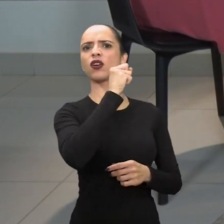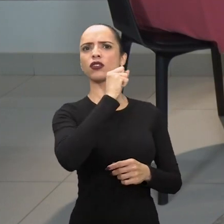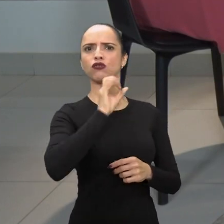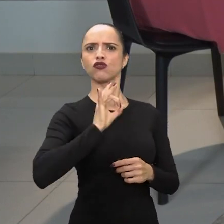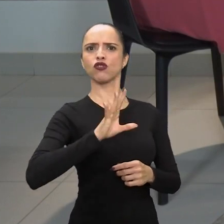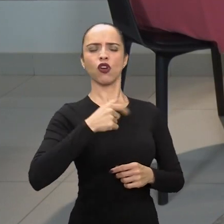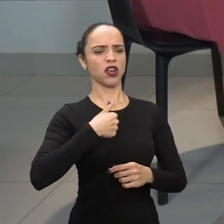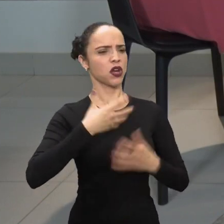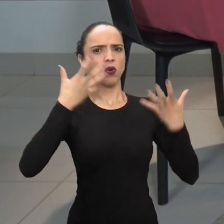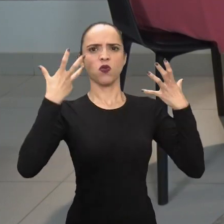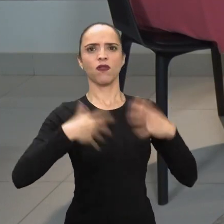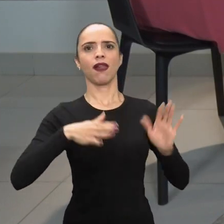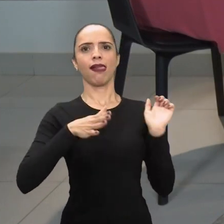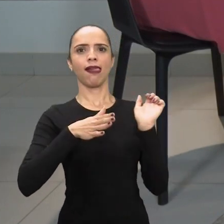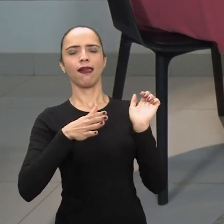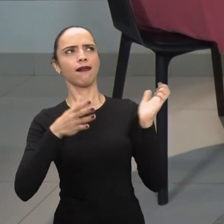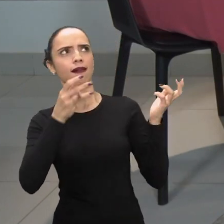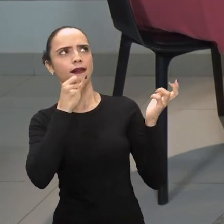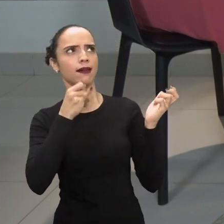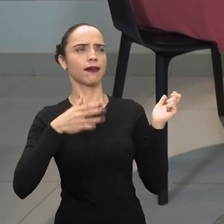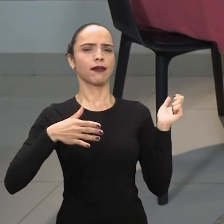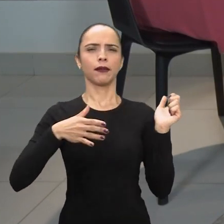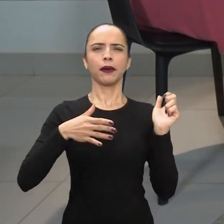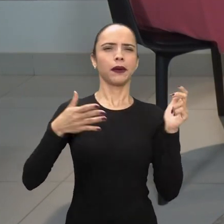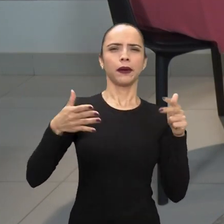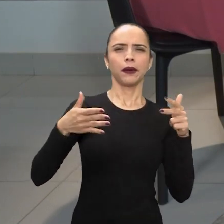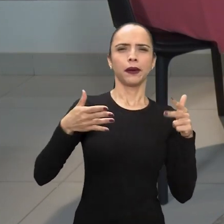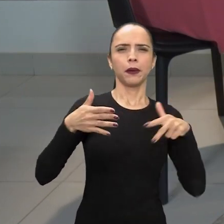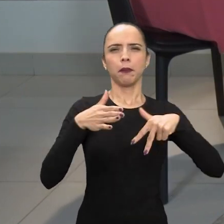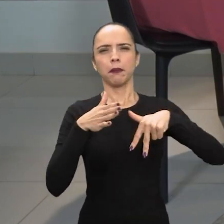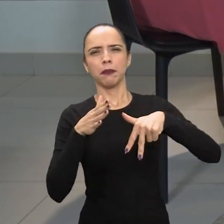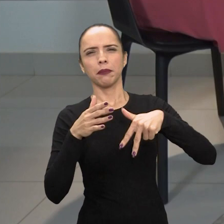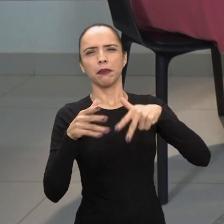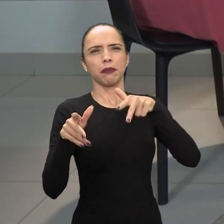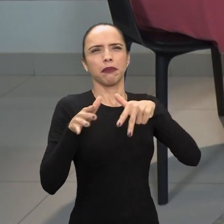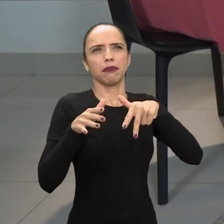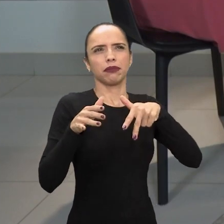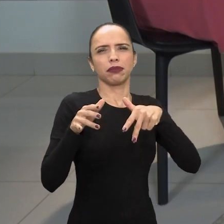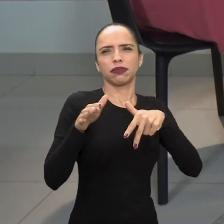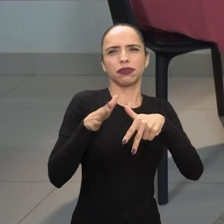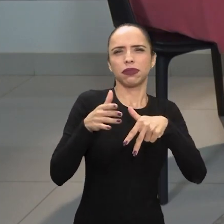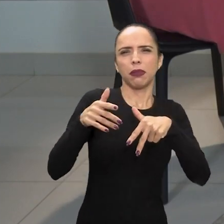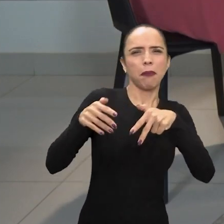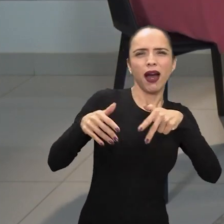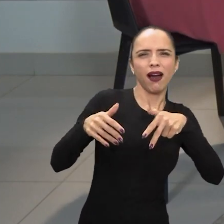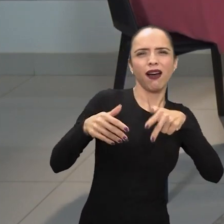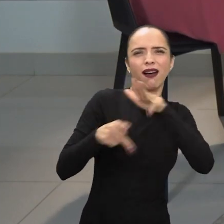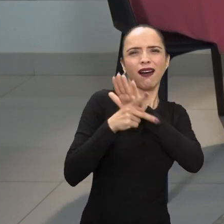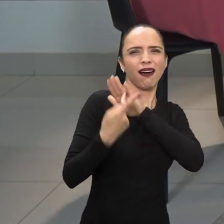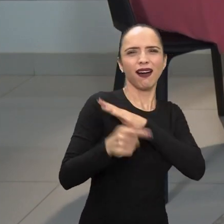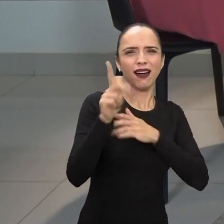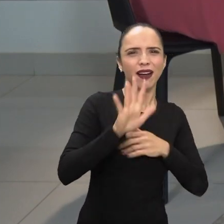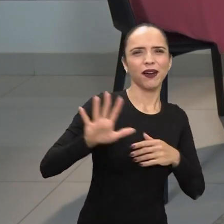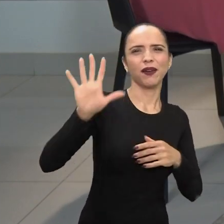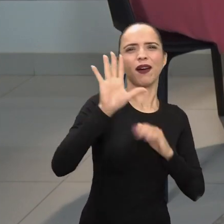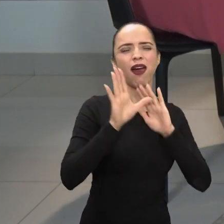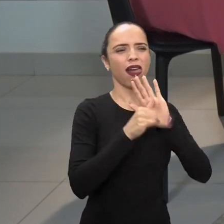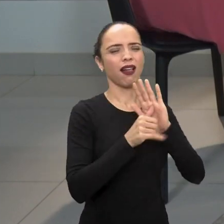quero bandido no estado é polícia tem que né ser forte e